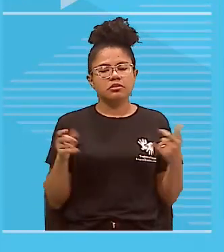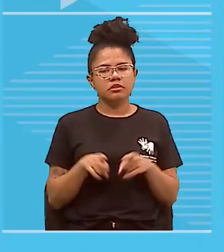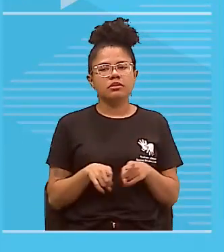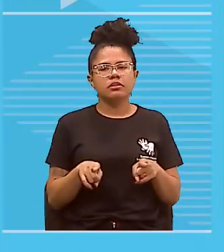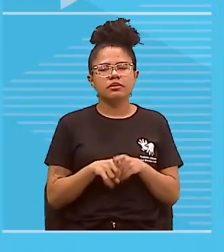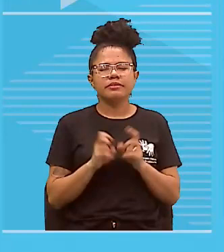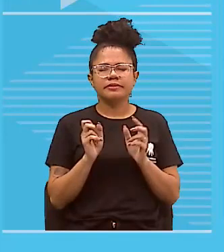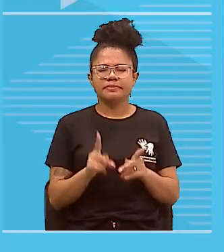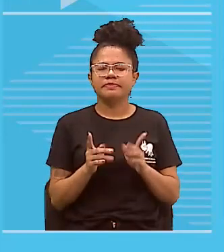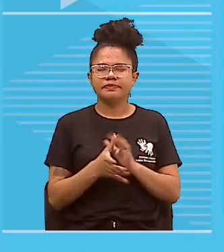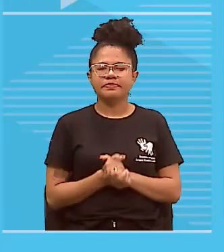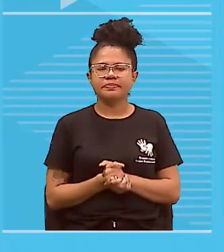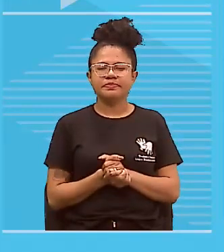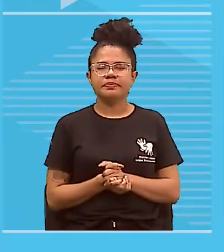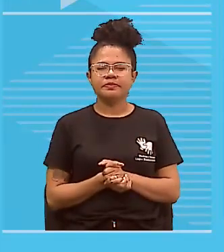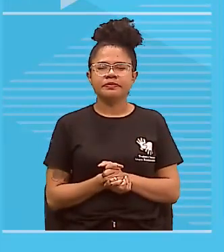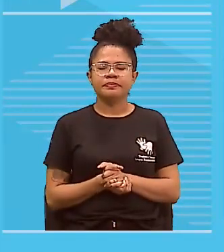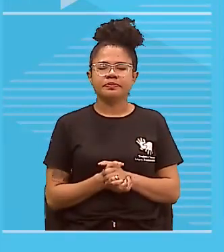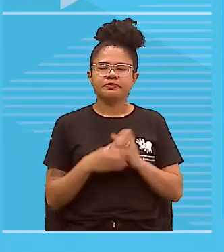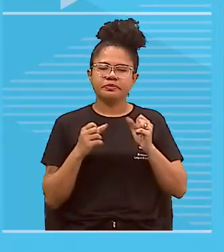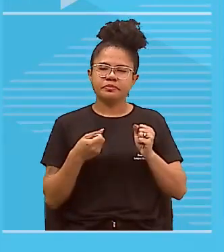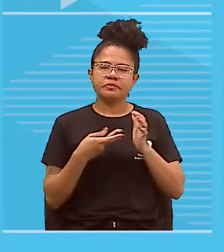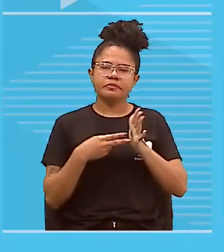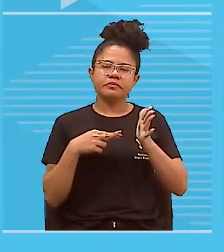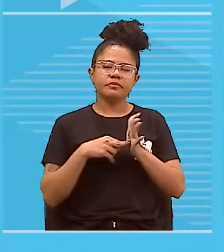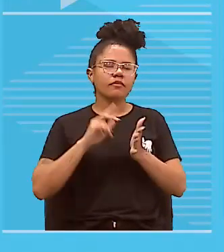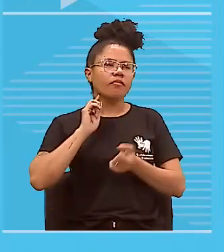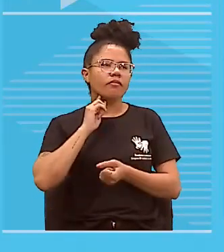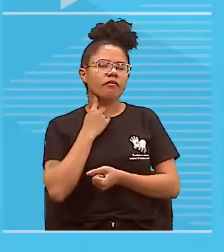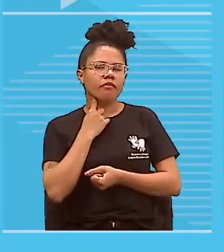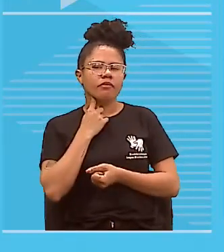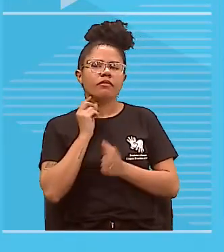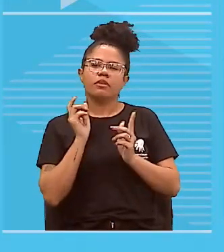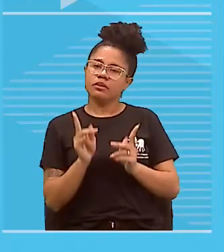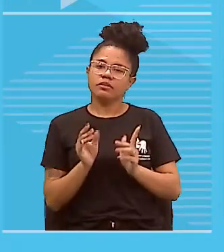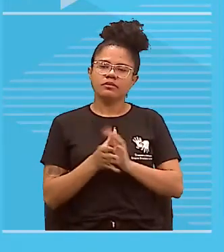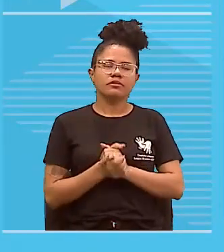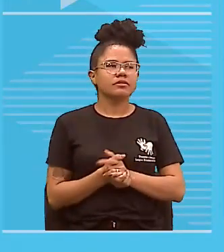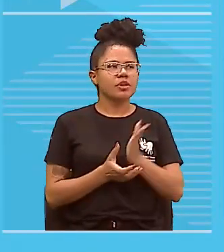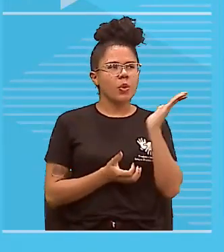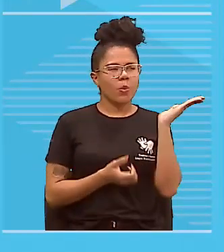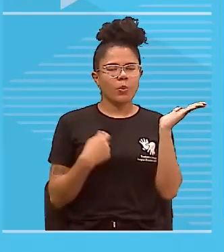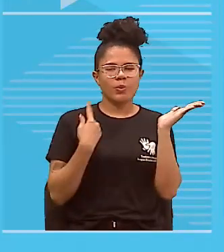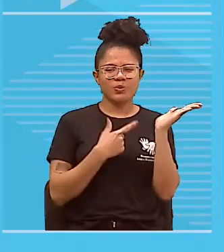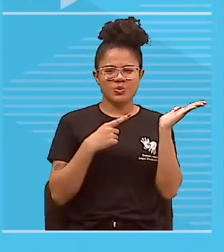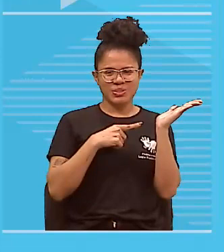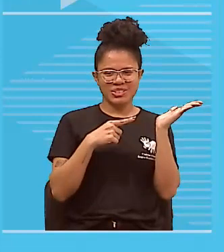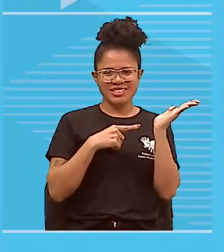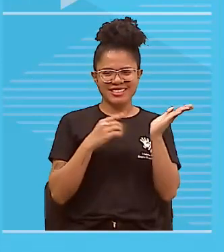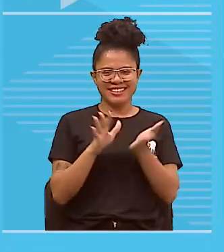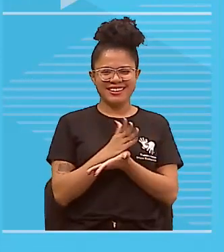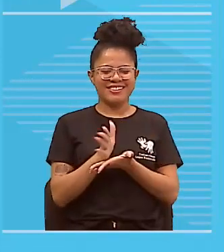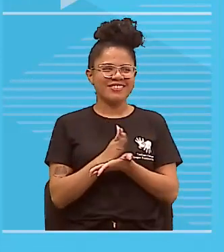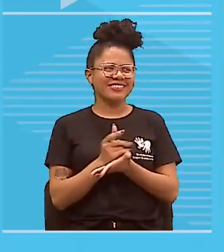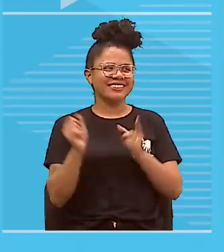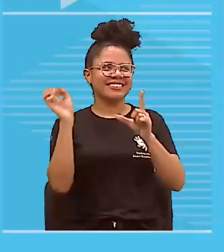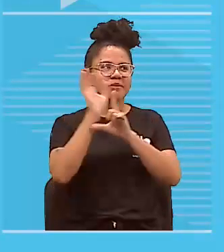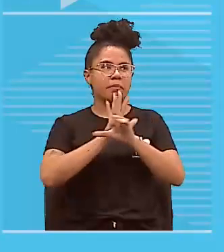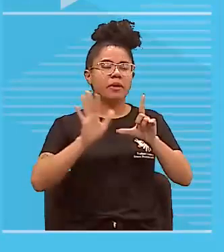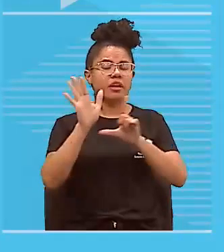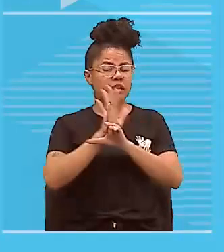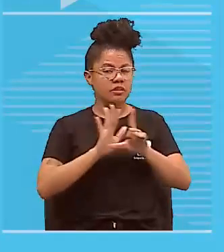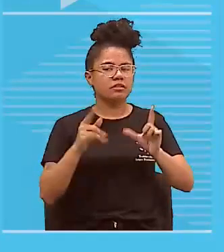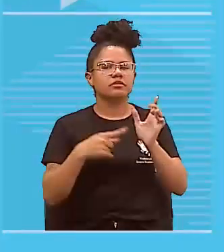Tá certo? Então, isso vai ser considerado poluição. Tá? E aqui a gente vai ter algumas, né, imagens que